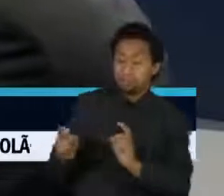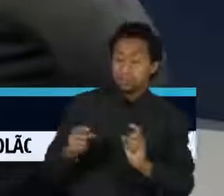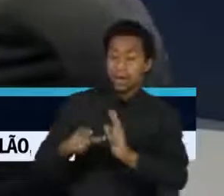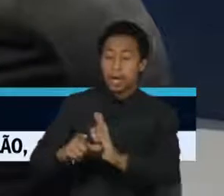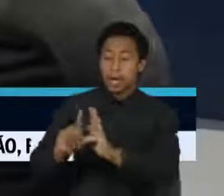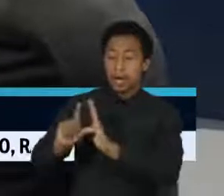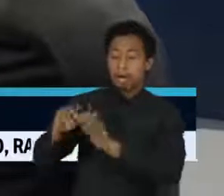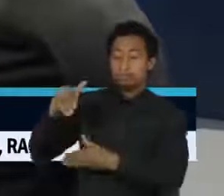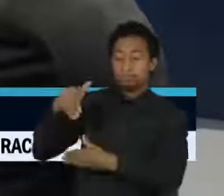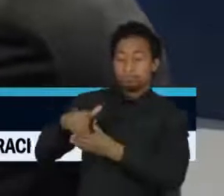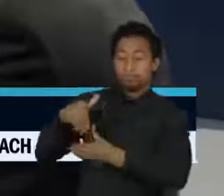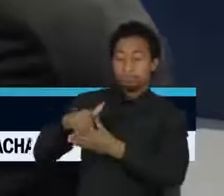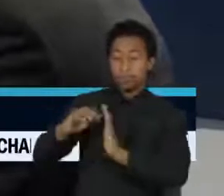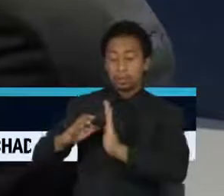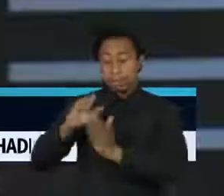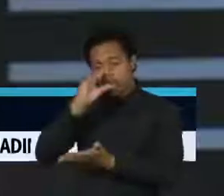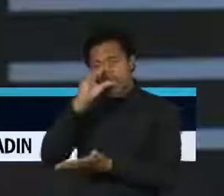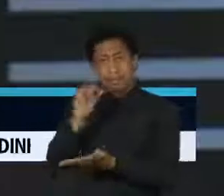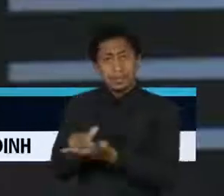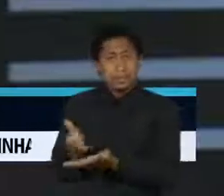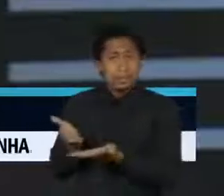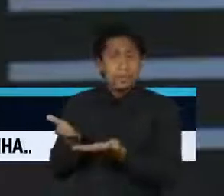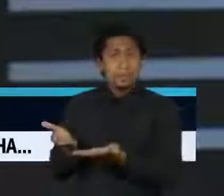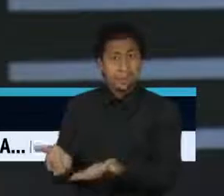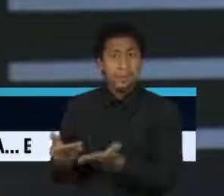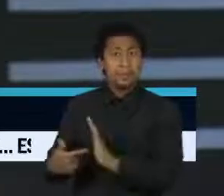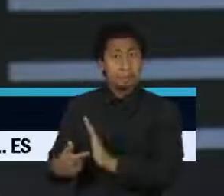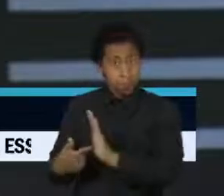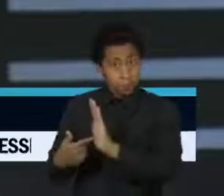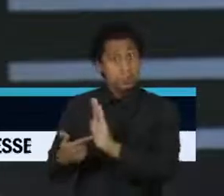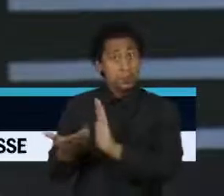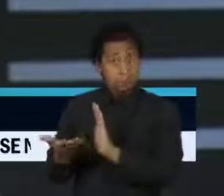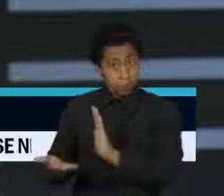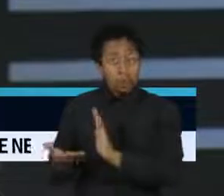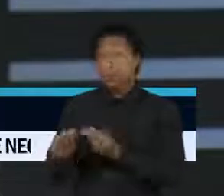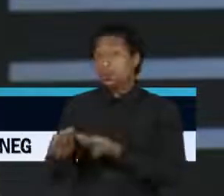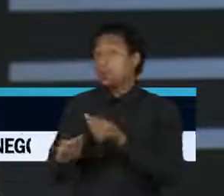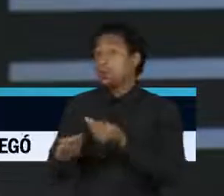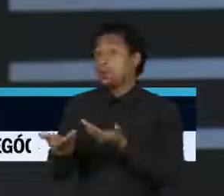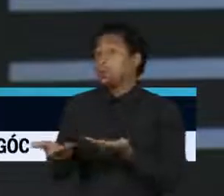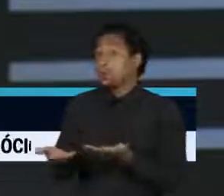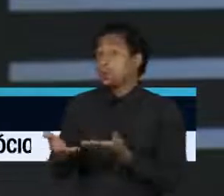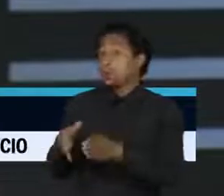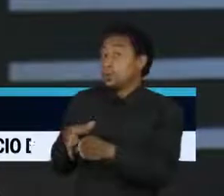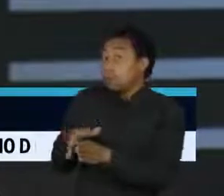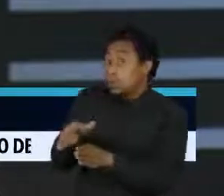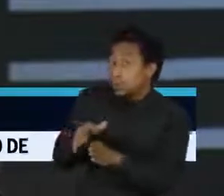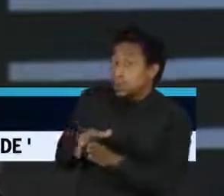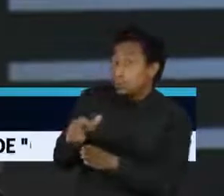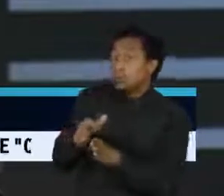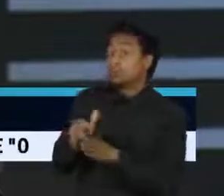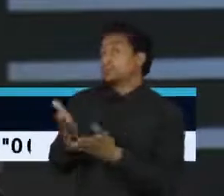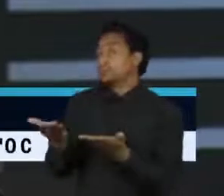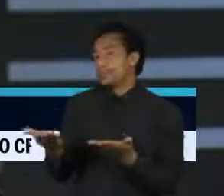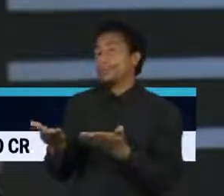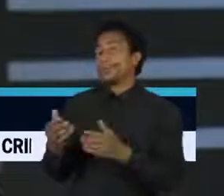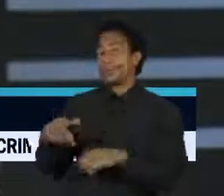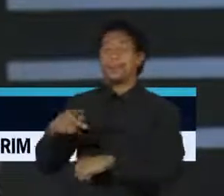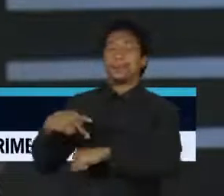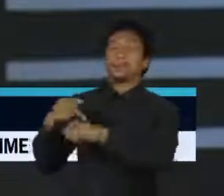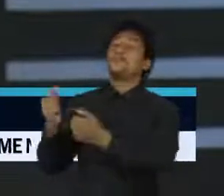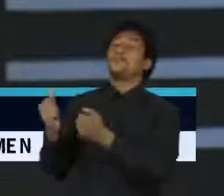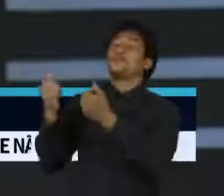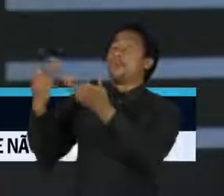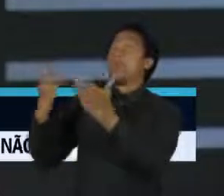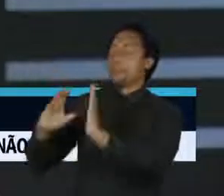votação interna avançou numa certa processo democrático de consulta de novo você vai fora do Brasil e ver partidos organizados